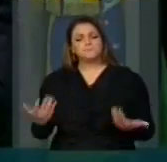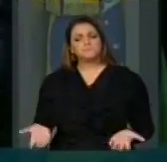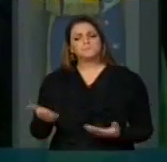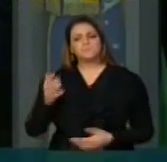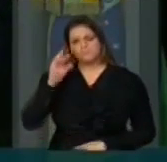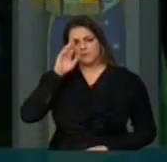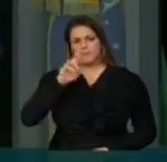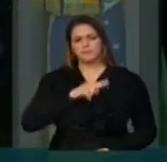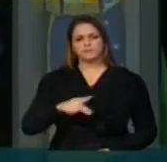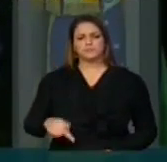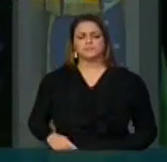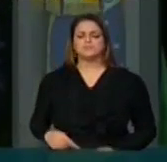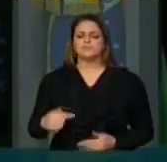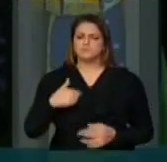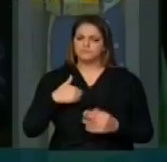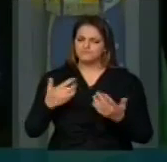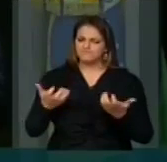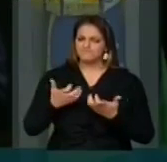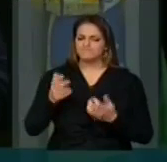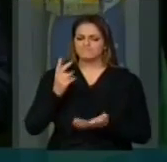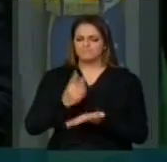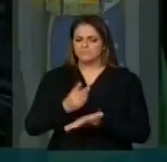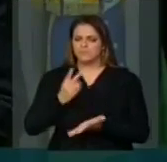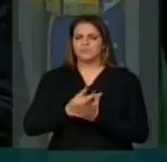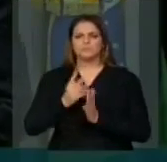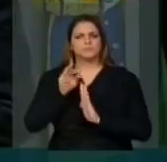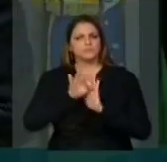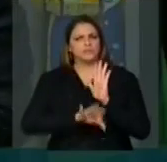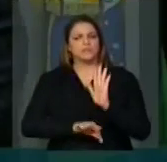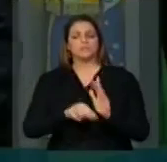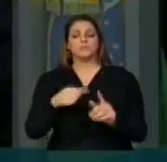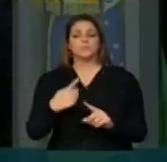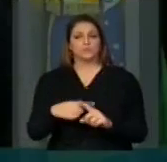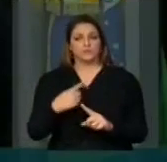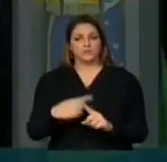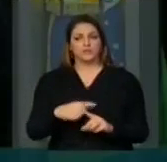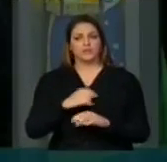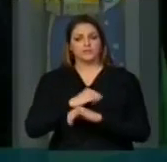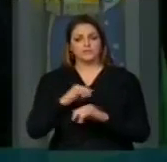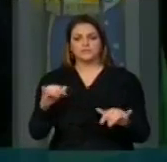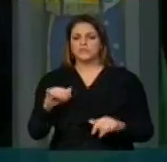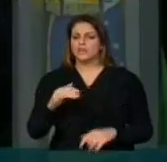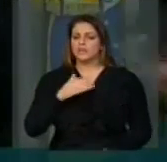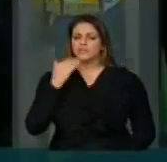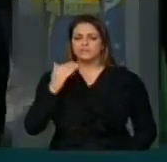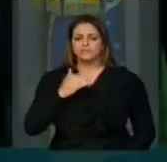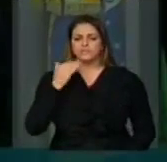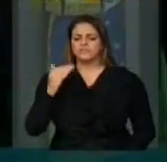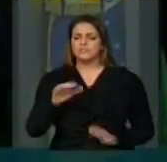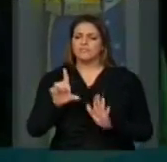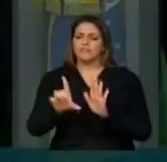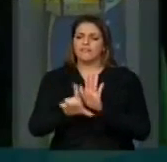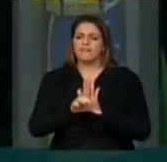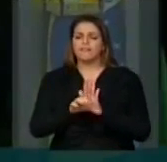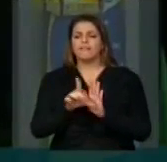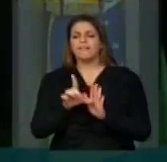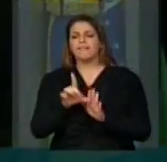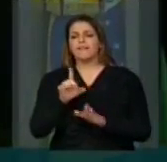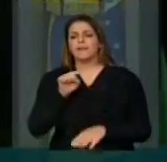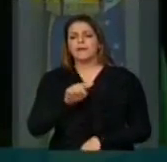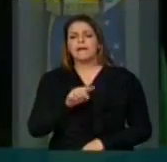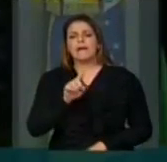a manutenção do texto, porque, volto a dizer, não adianta ter uma lei de